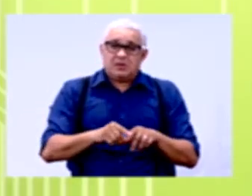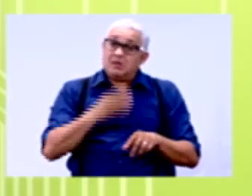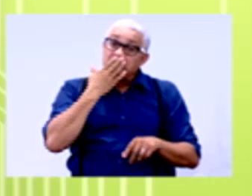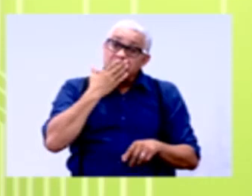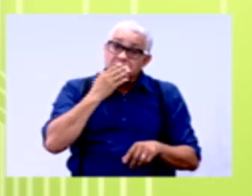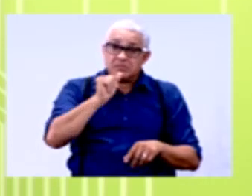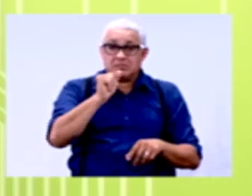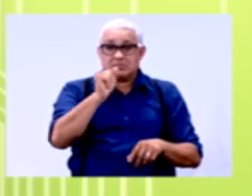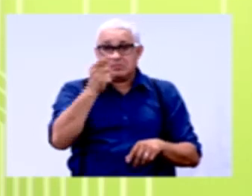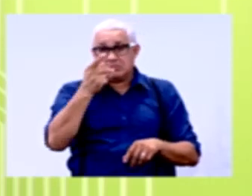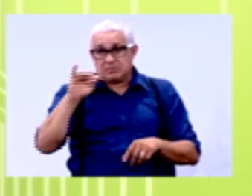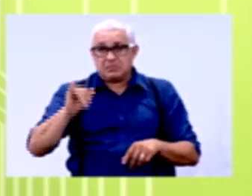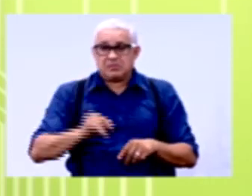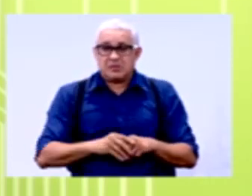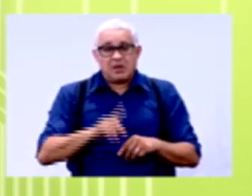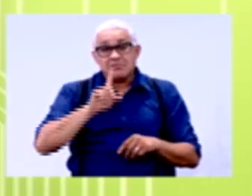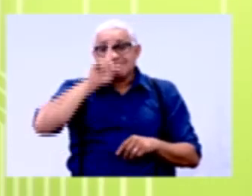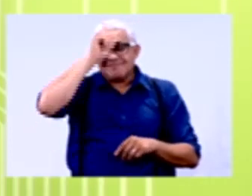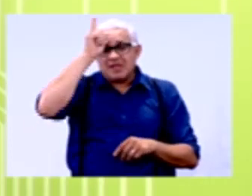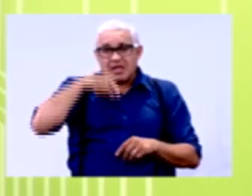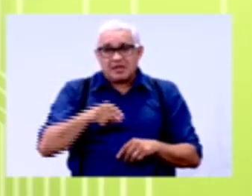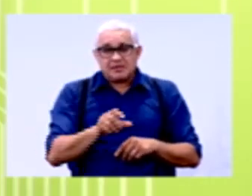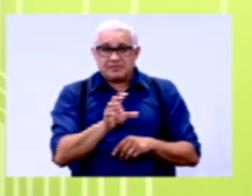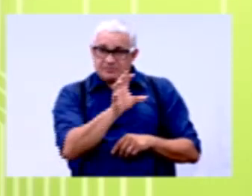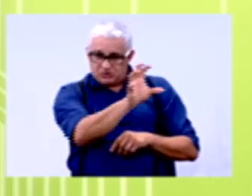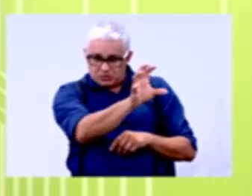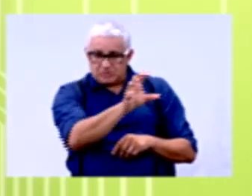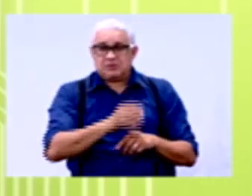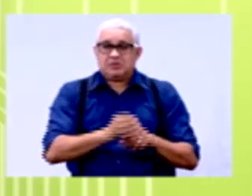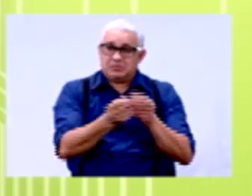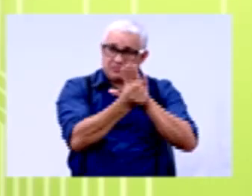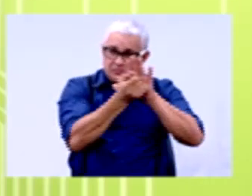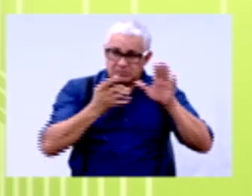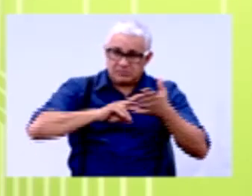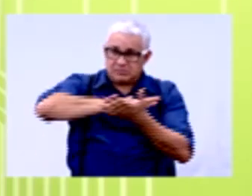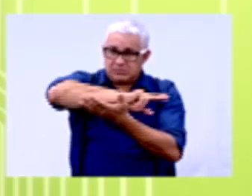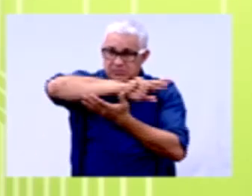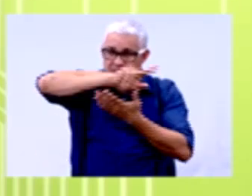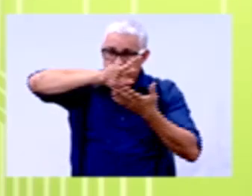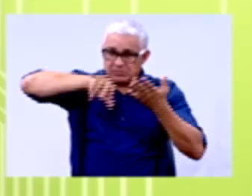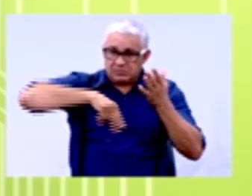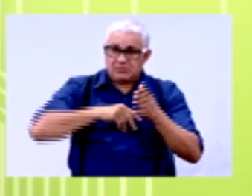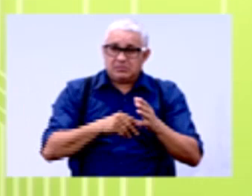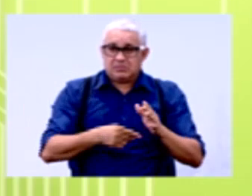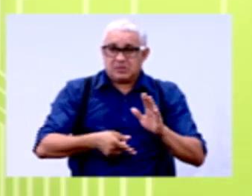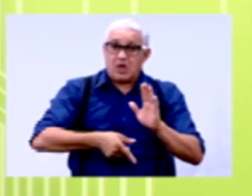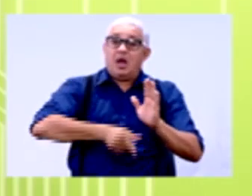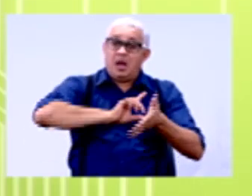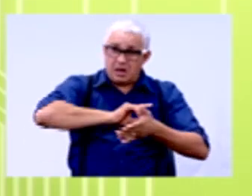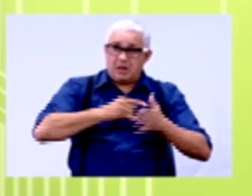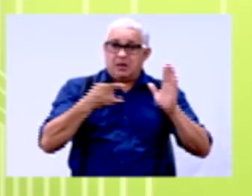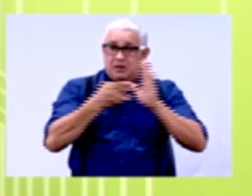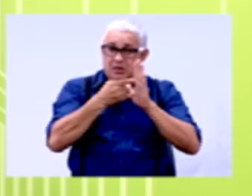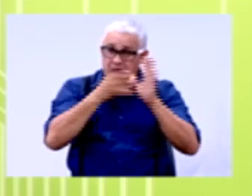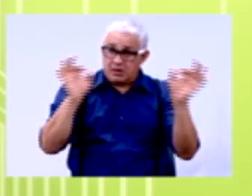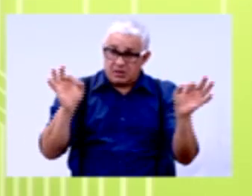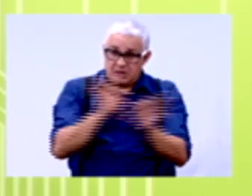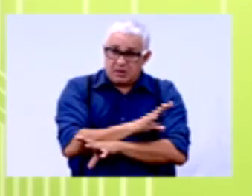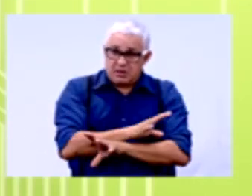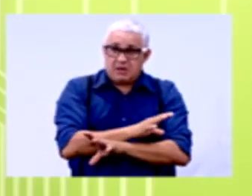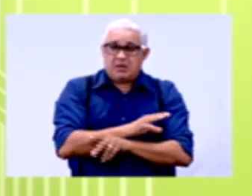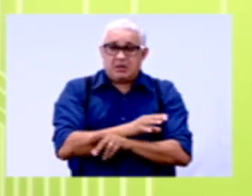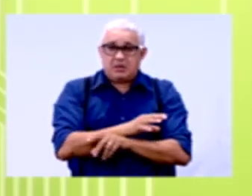API, ela segue essa ideia, né? São aplicações pré-programadas prontas ali para receber